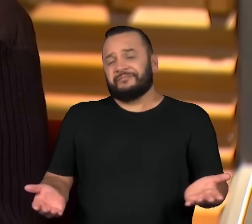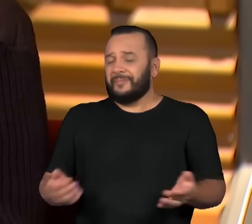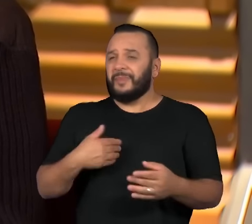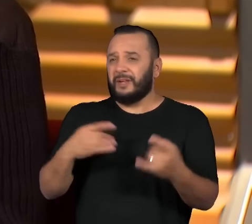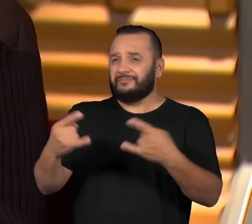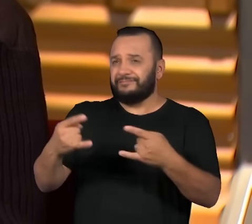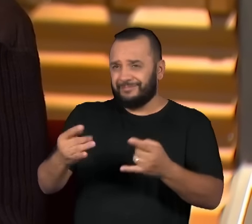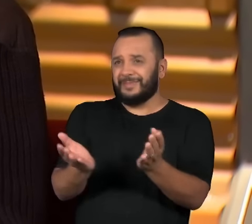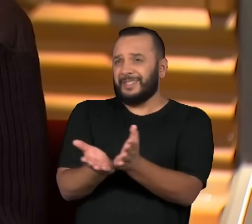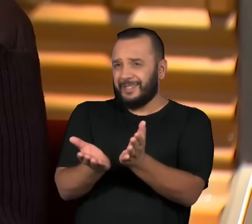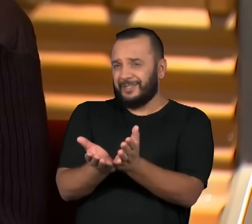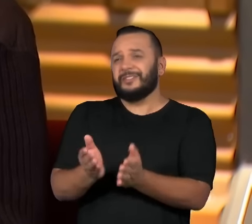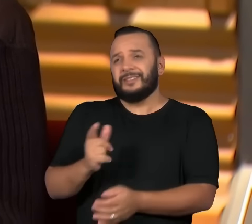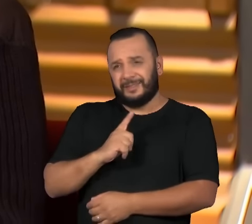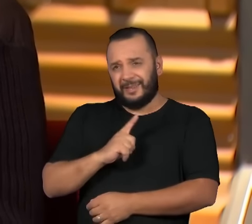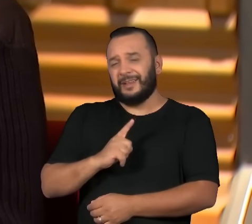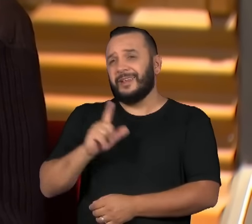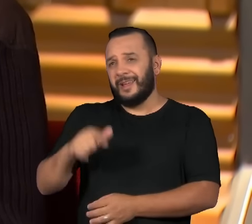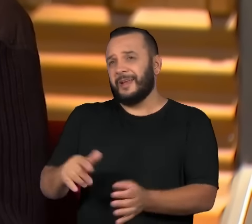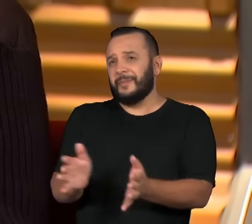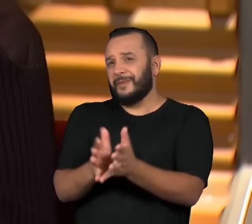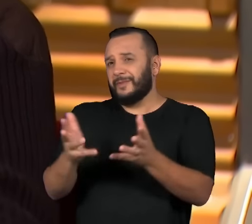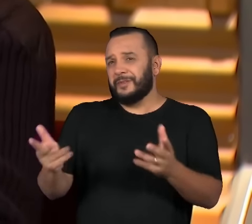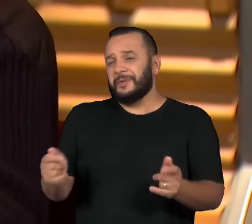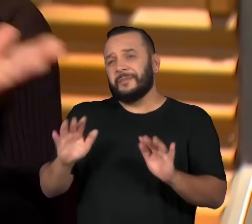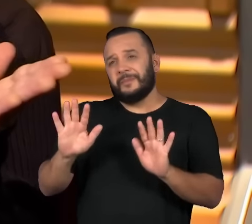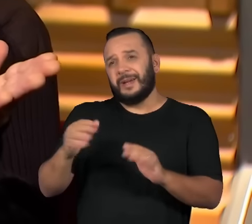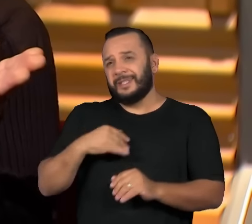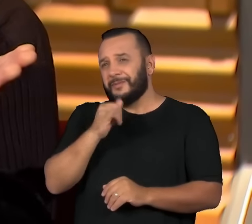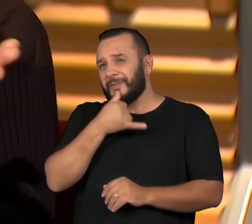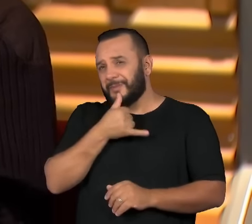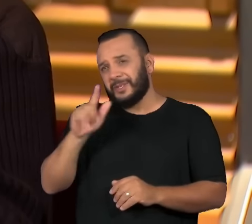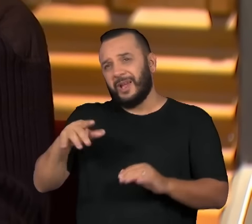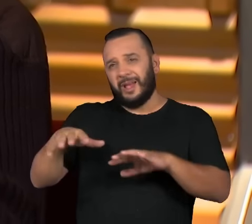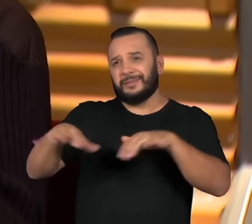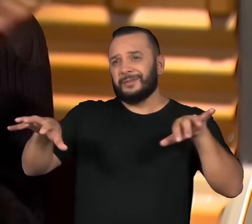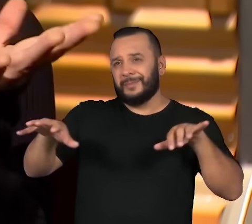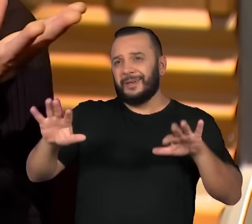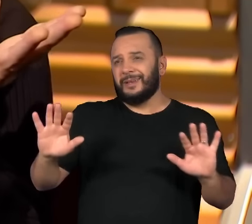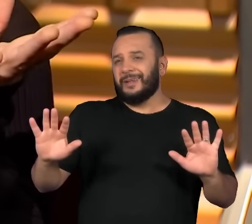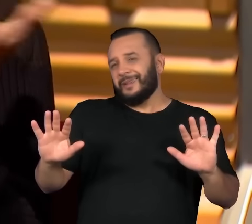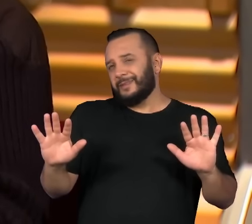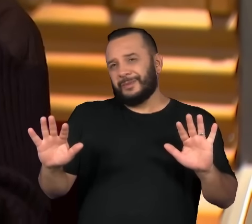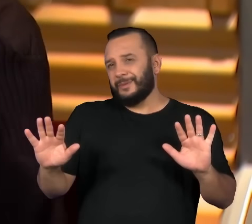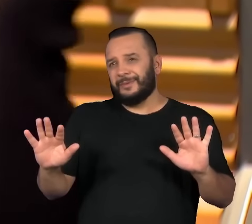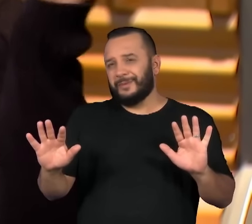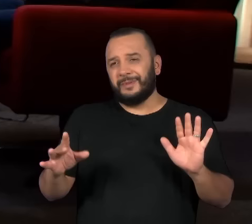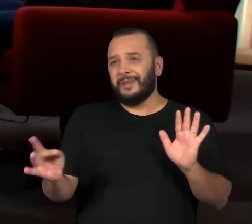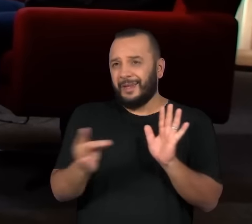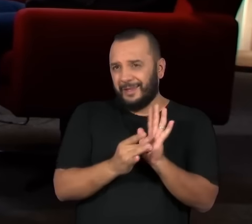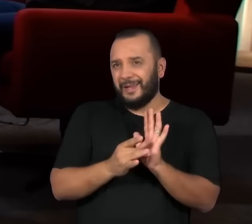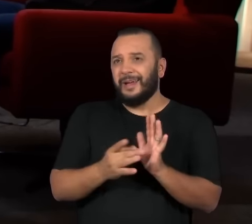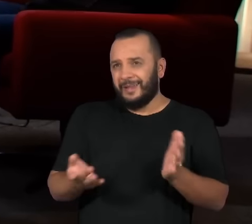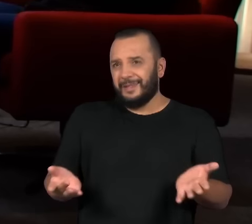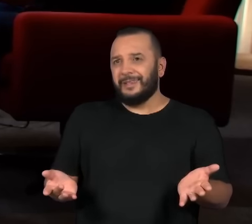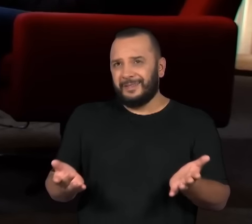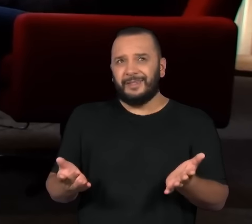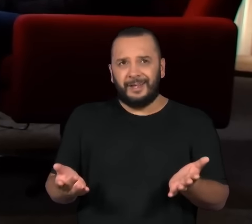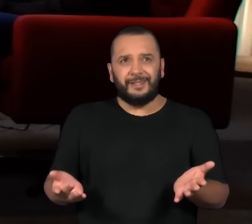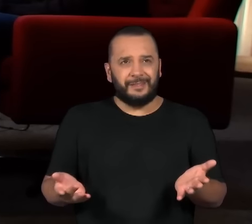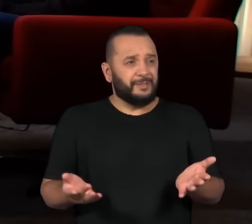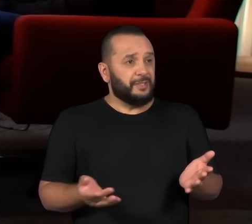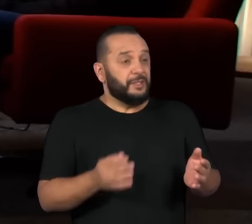ele existe, é fantástico, só que infelizmente é muito separado do metal tá desmoralizando secular, né?